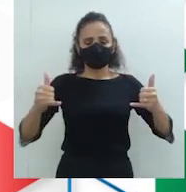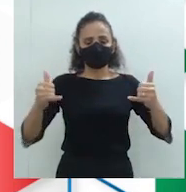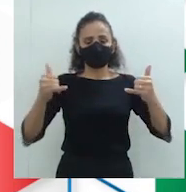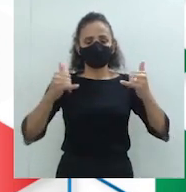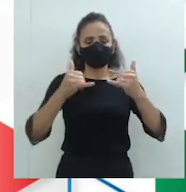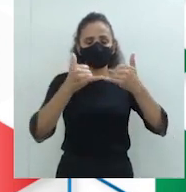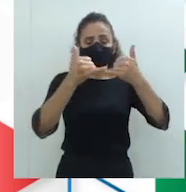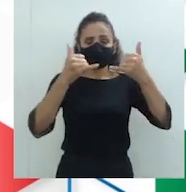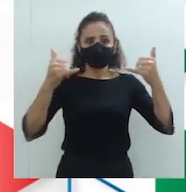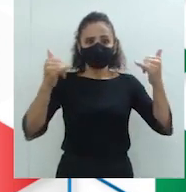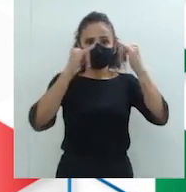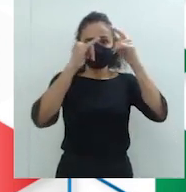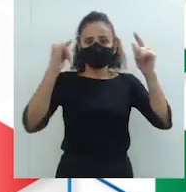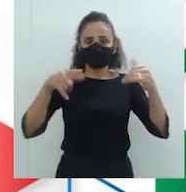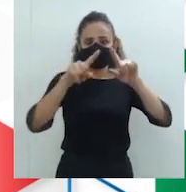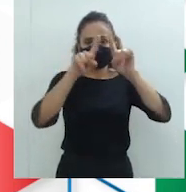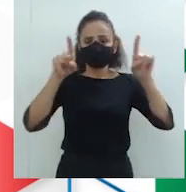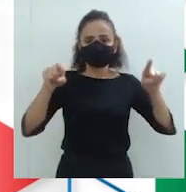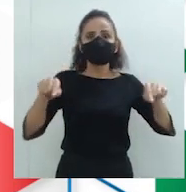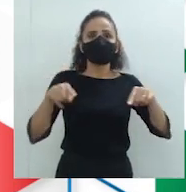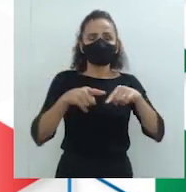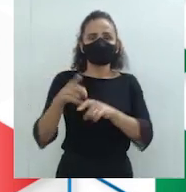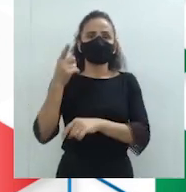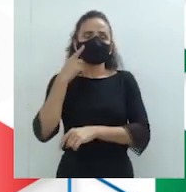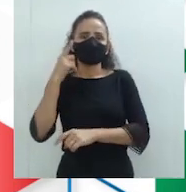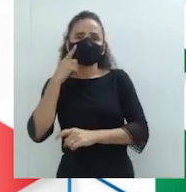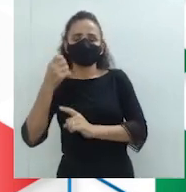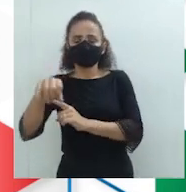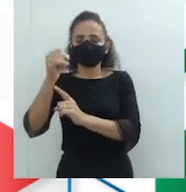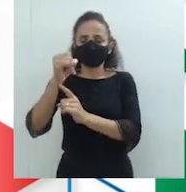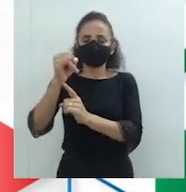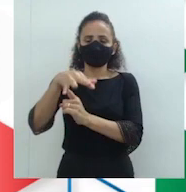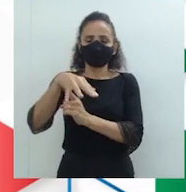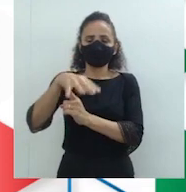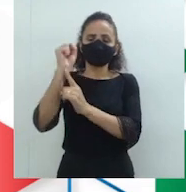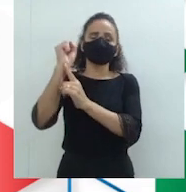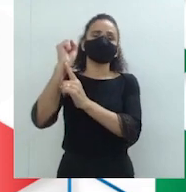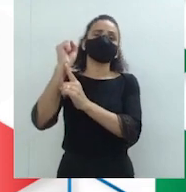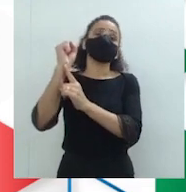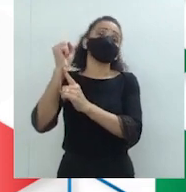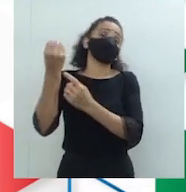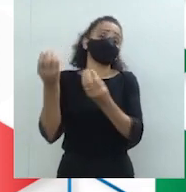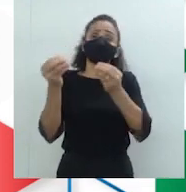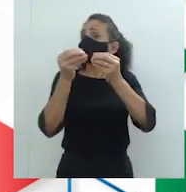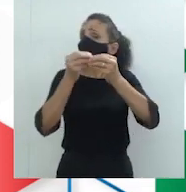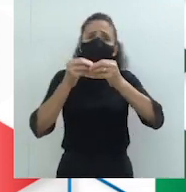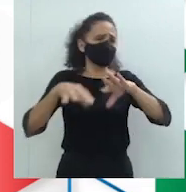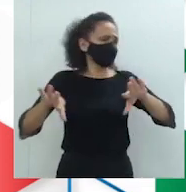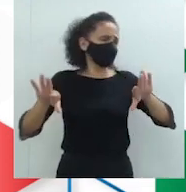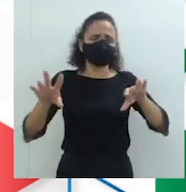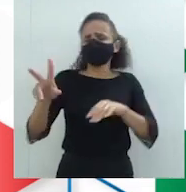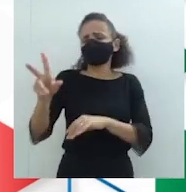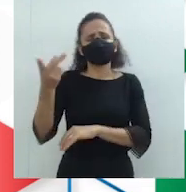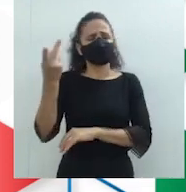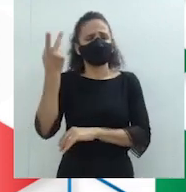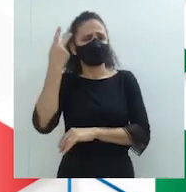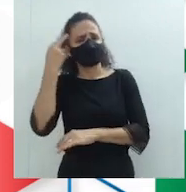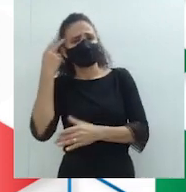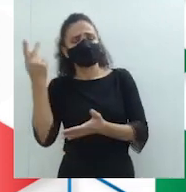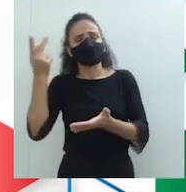porque se você desligar ou, por exemplo, se uma lâmpada queimar, não vai prejudicar a outra lâmpada.